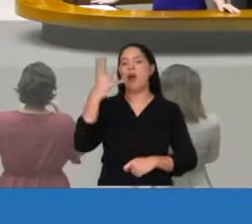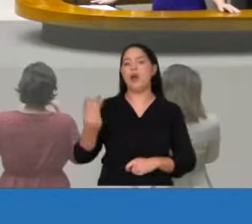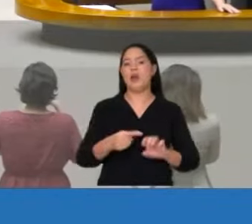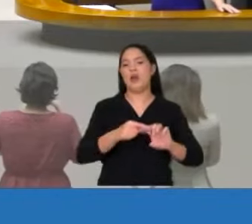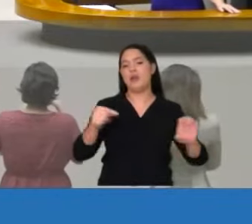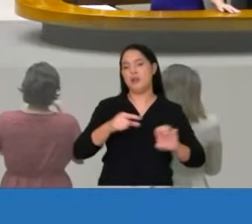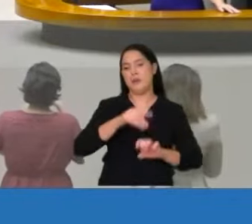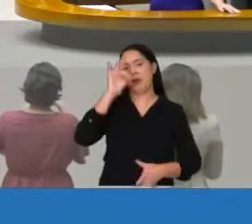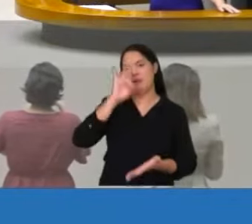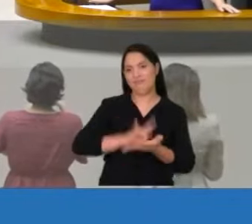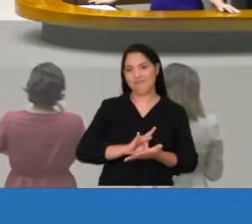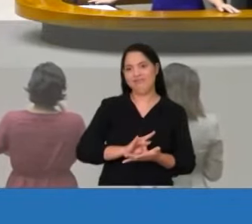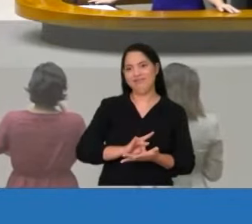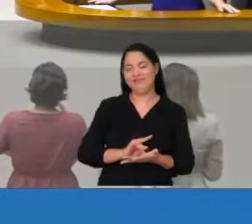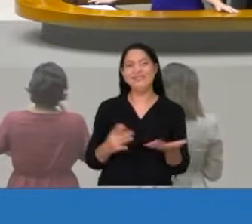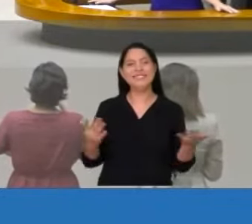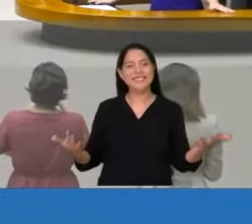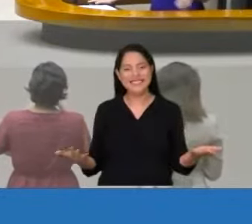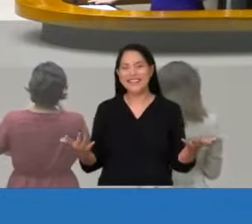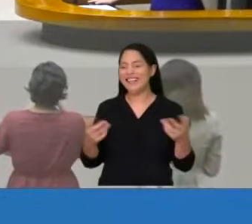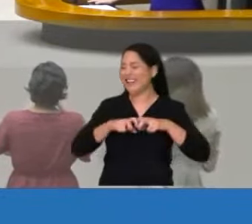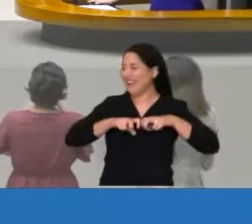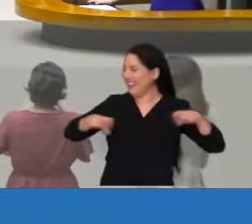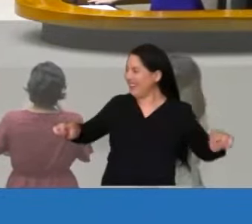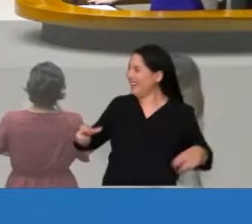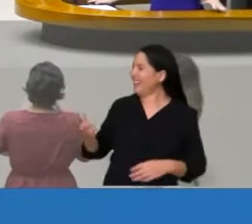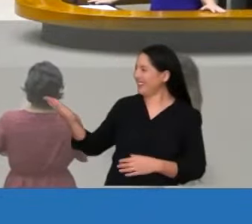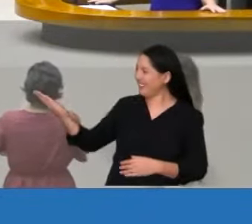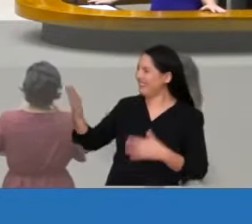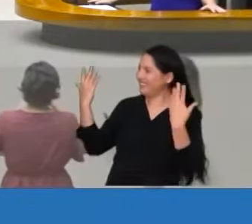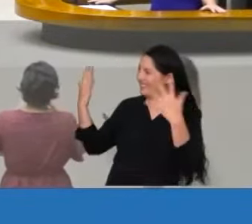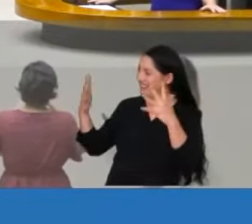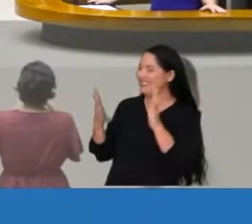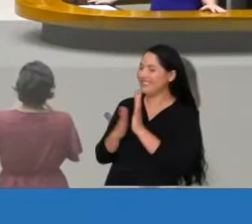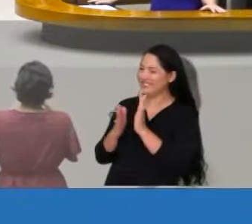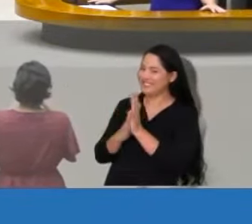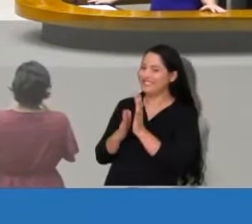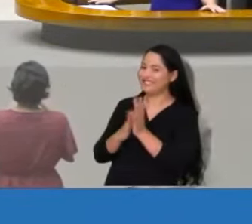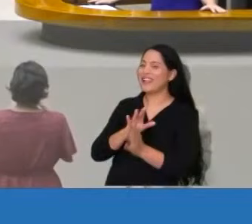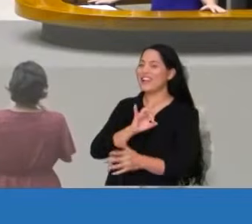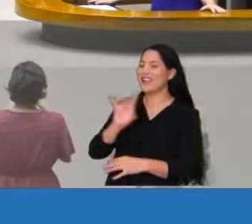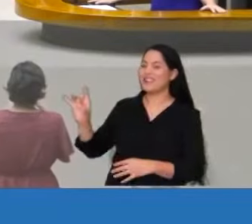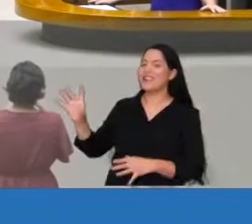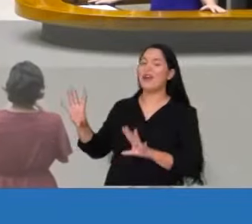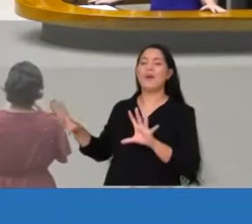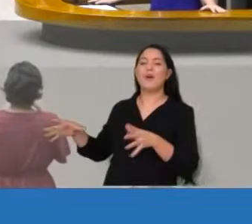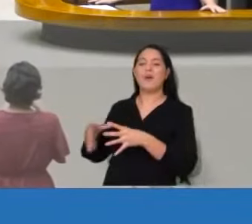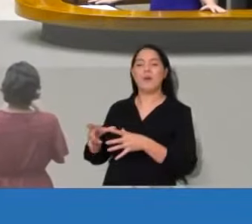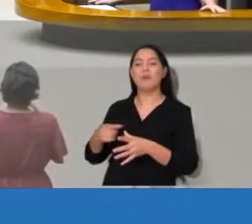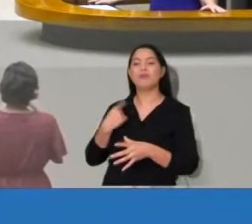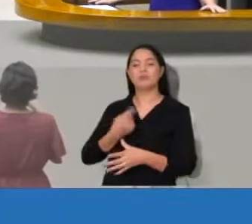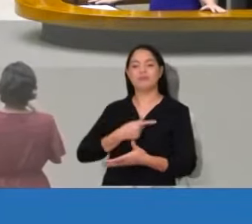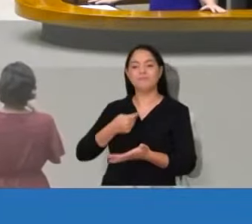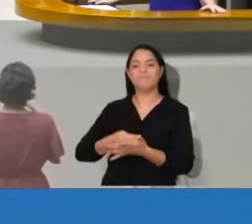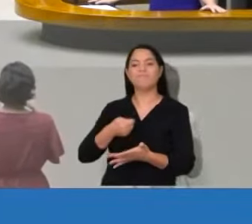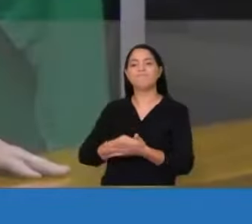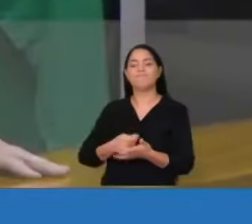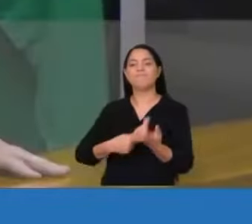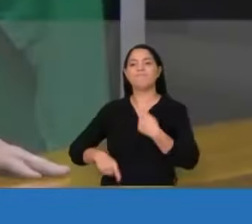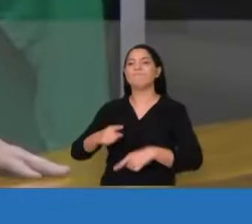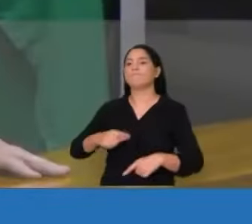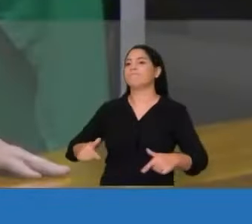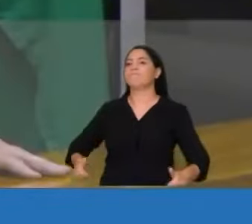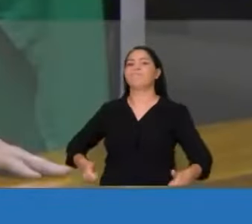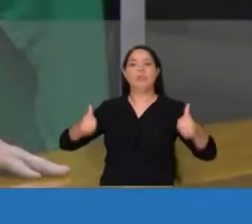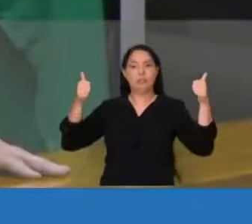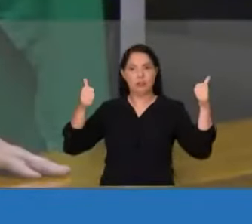aprovar novas regras que facilitem a geração de renda no país a gente tem obrigação de melhorar o ambiente de negócio a